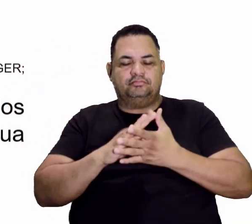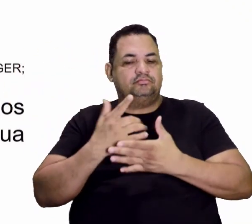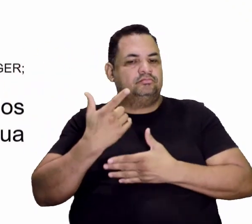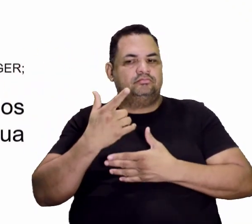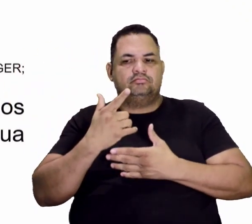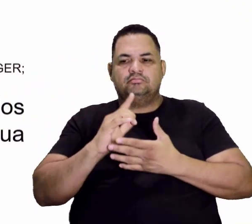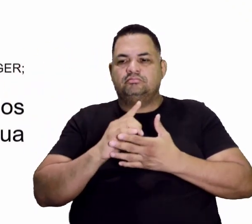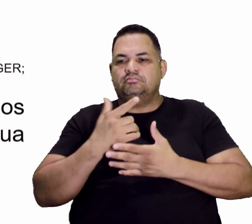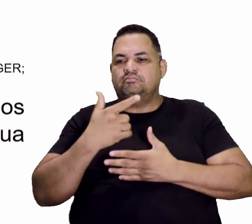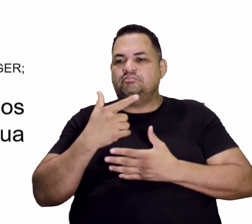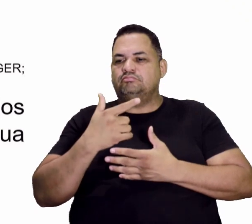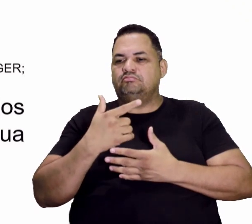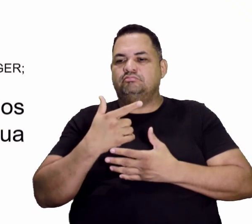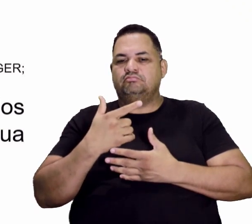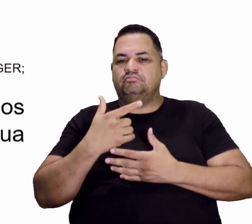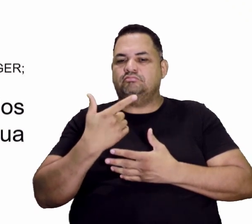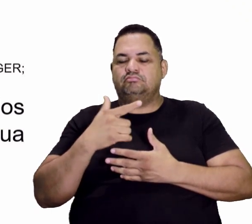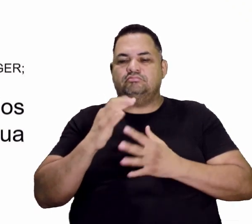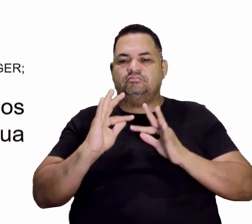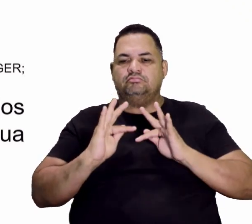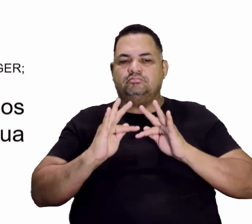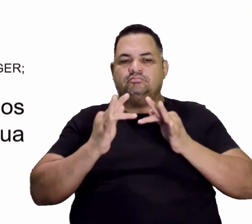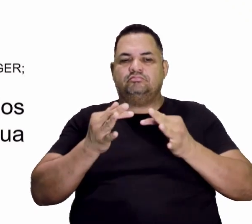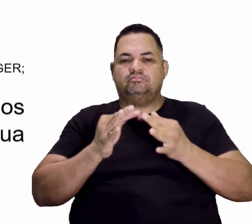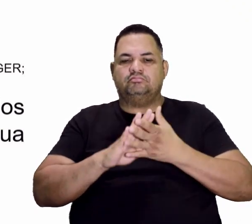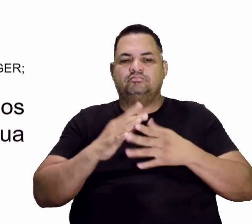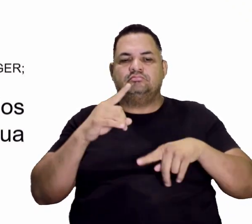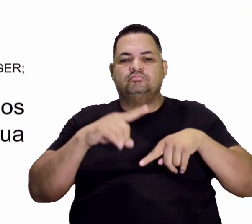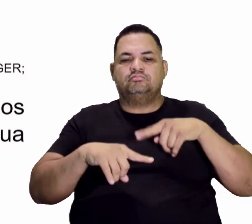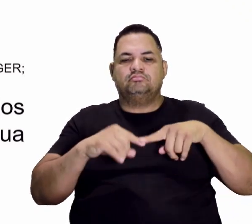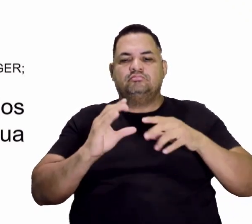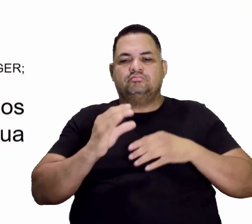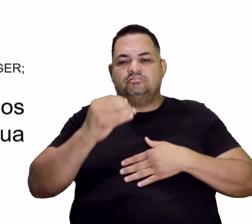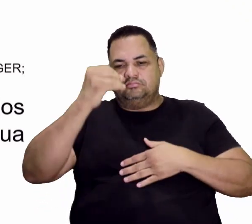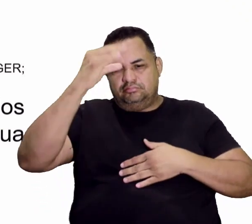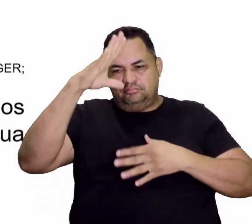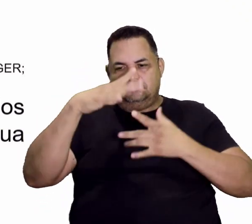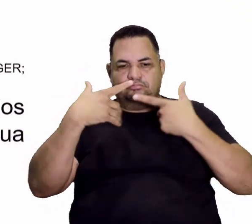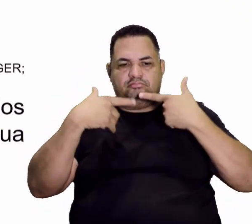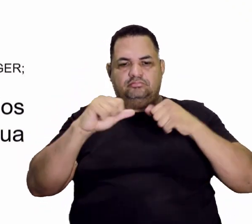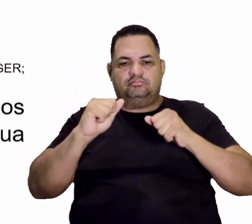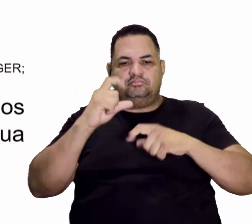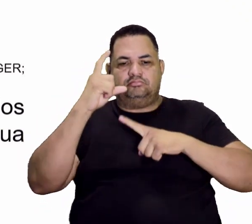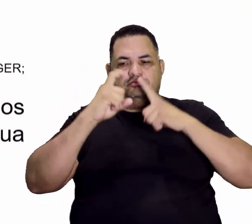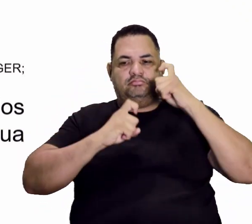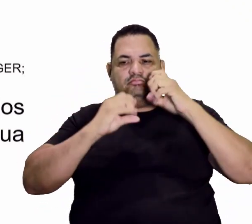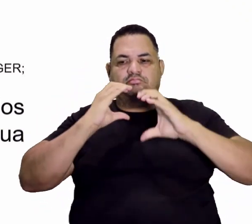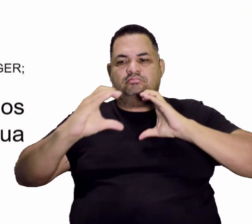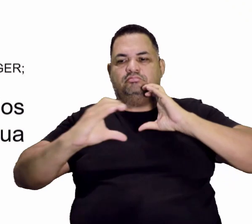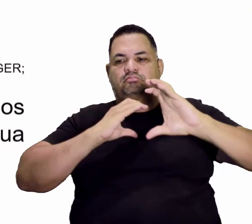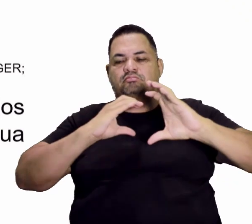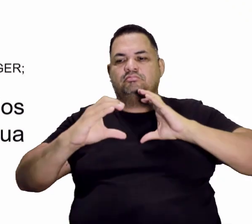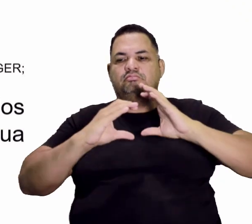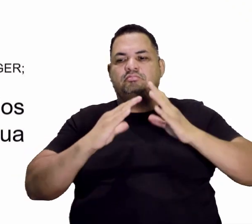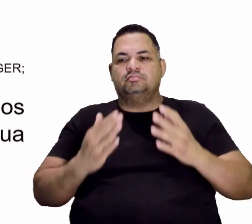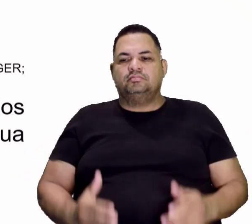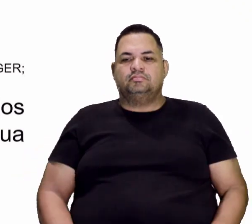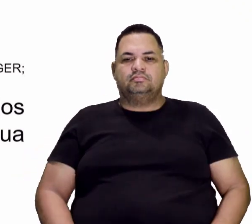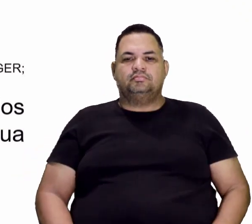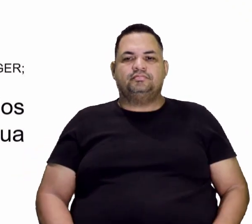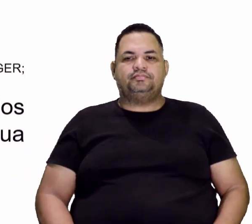inconclusa, né? No mundo dos objetos do conhecimento. E a linguagem é a sua expressão comunicativa. Então tá